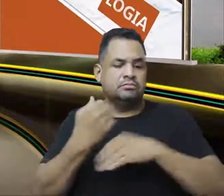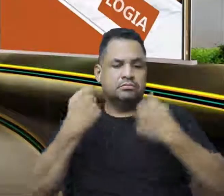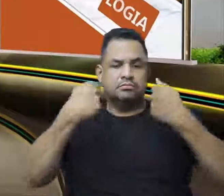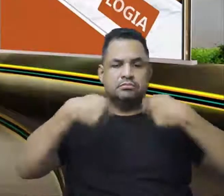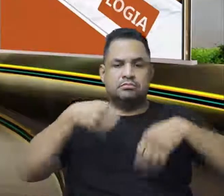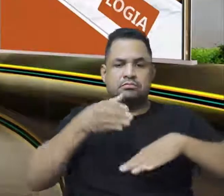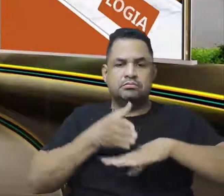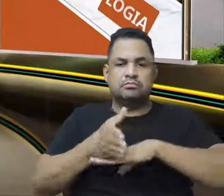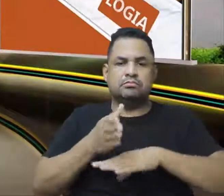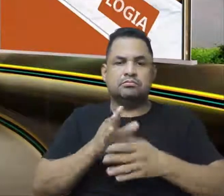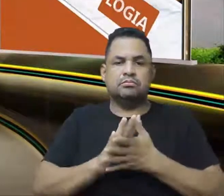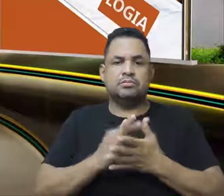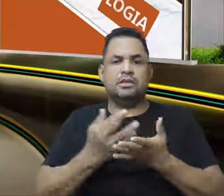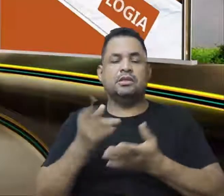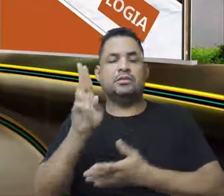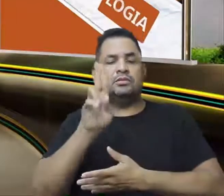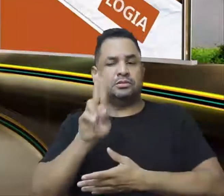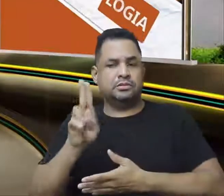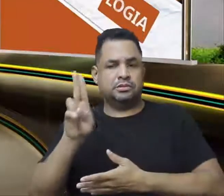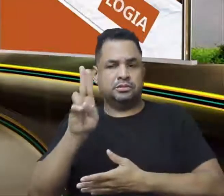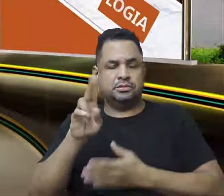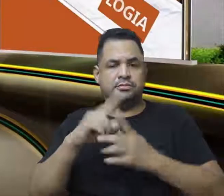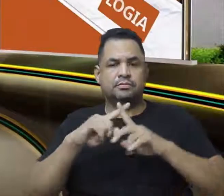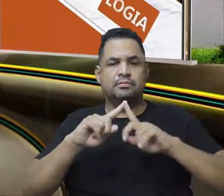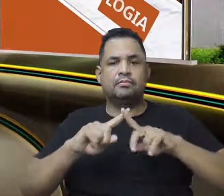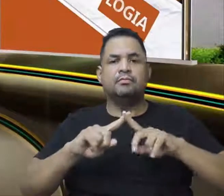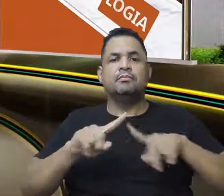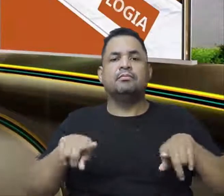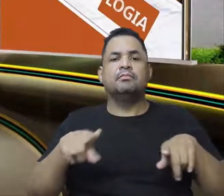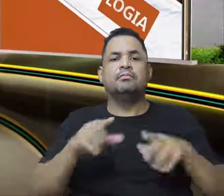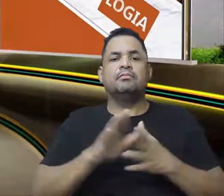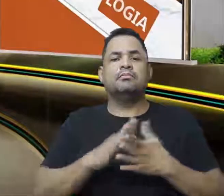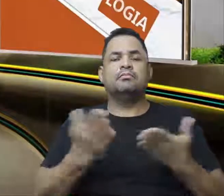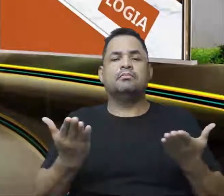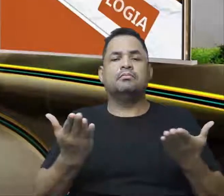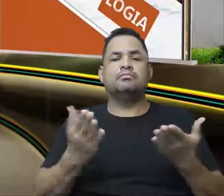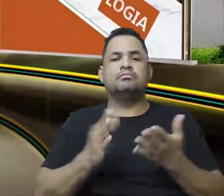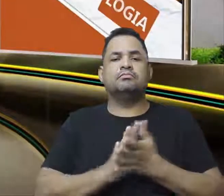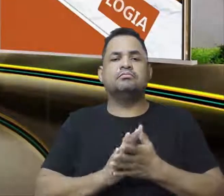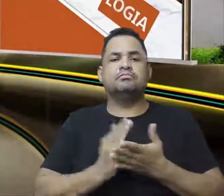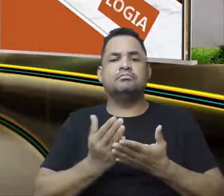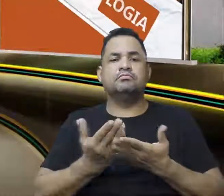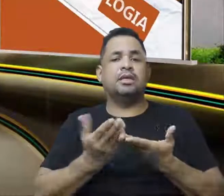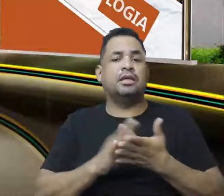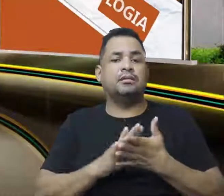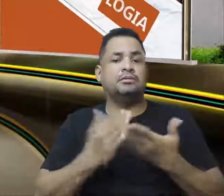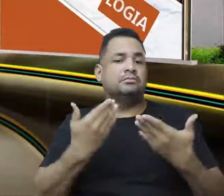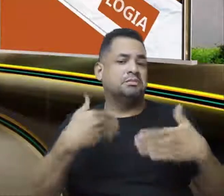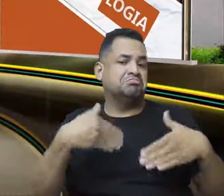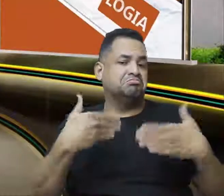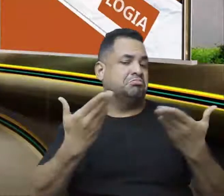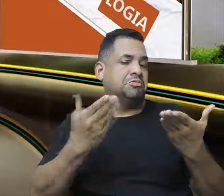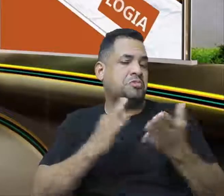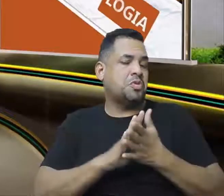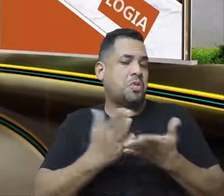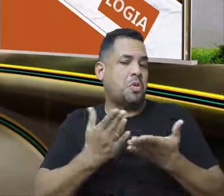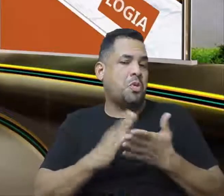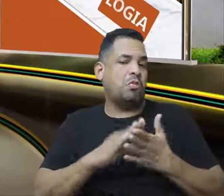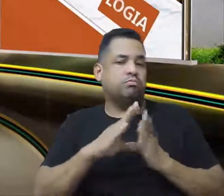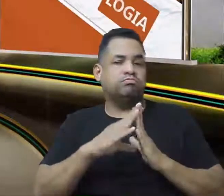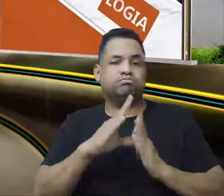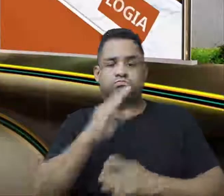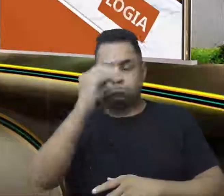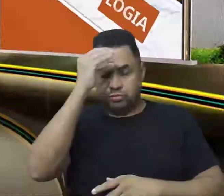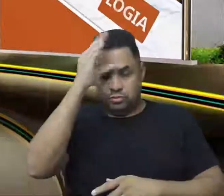possibilidade de entrar numa universidade Mas pela questão de testar os conhecimentos de vocês isso é muito importante